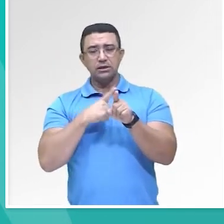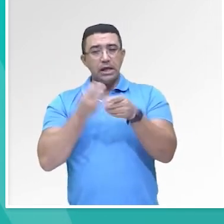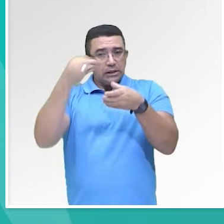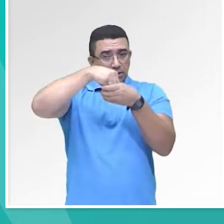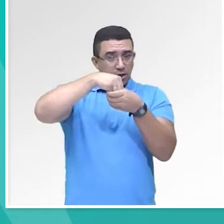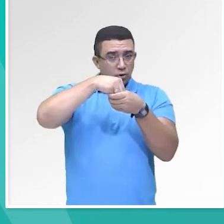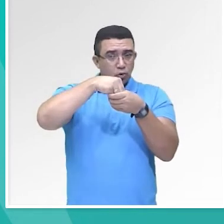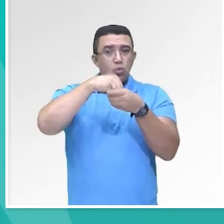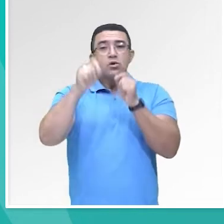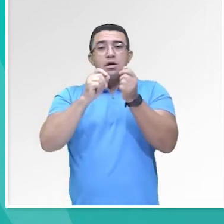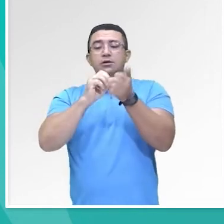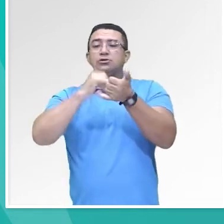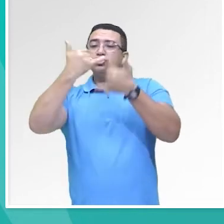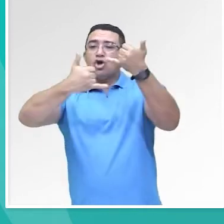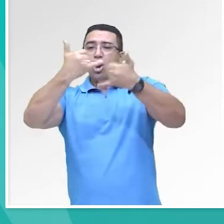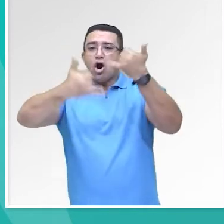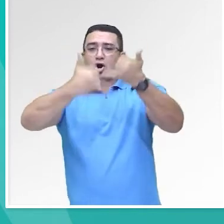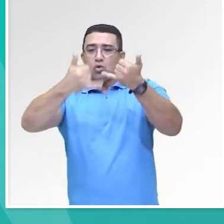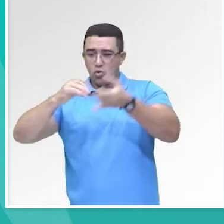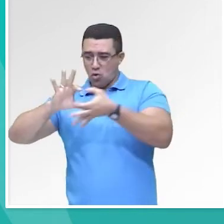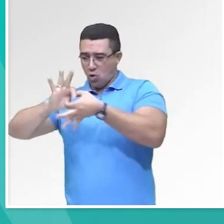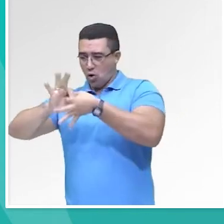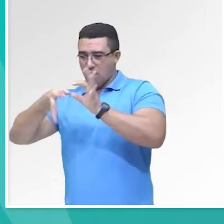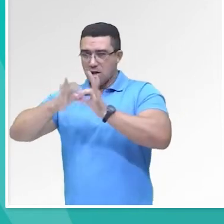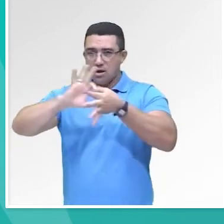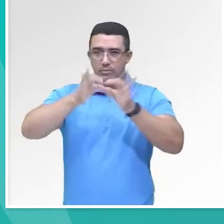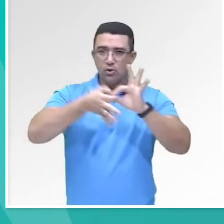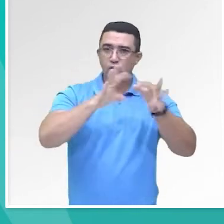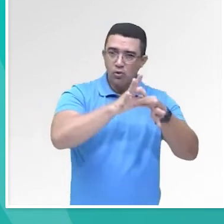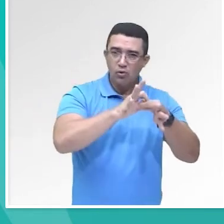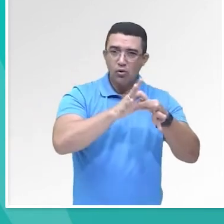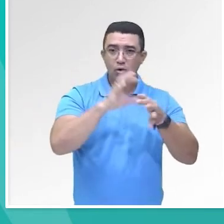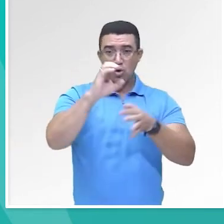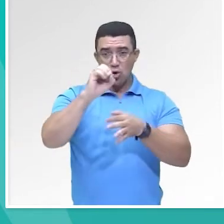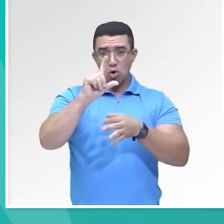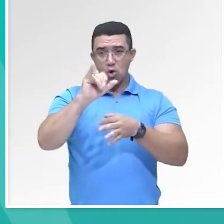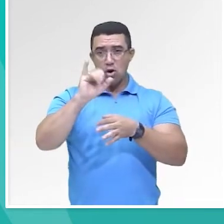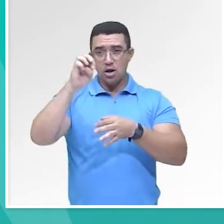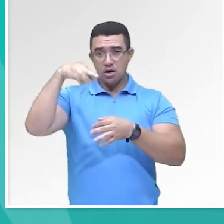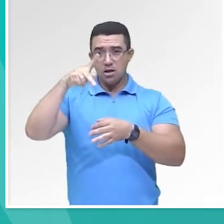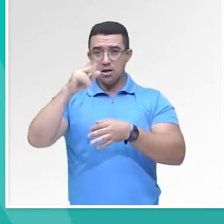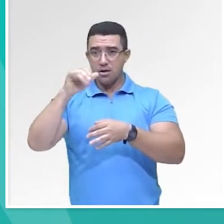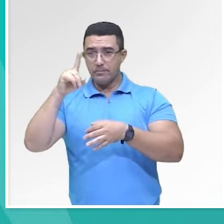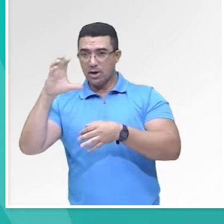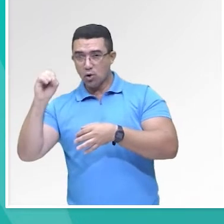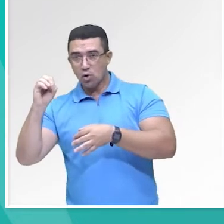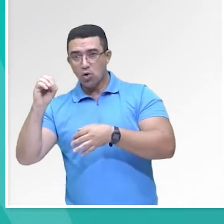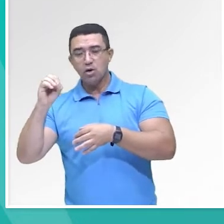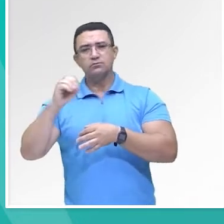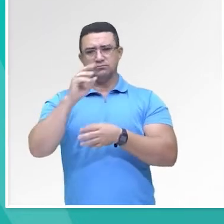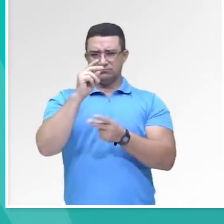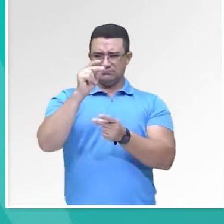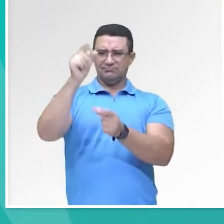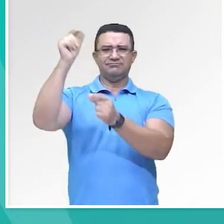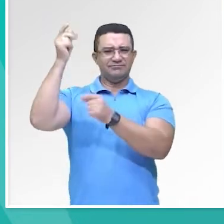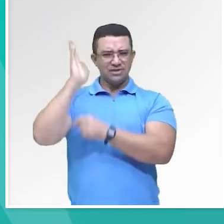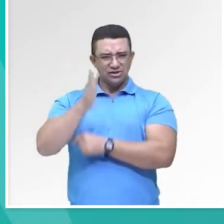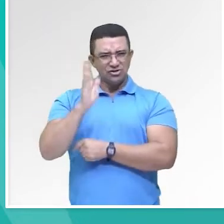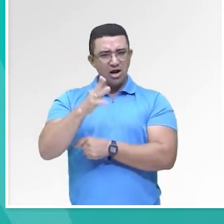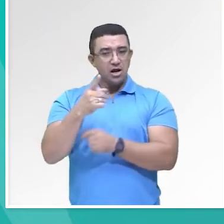Olímpicos da era antiga e também da era moderna. Pode até se dizer que é o primeiro tipo de esporte, né, que